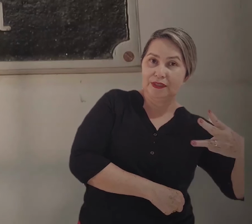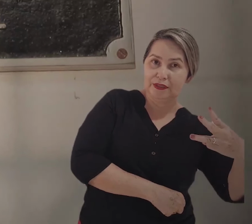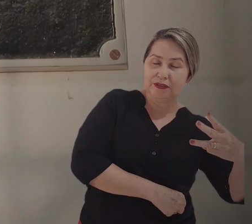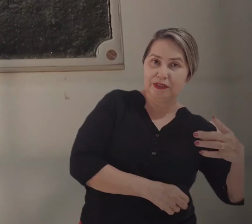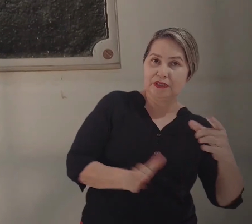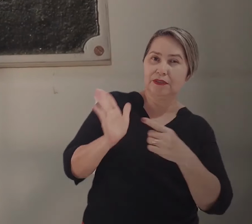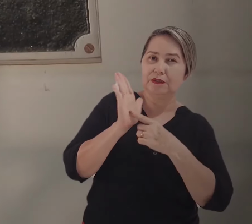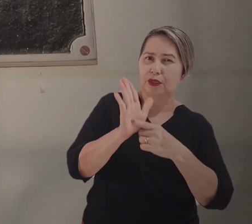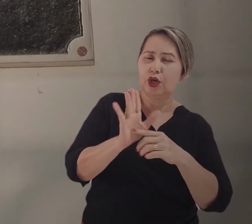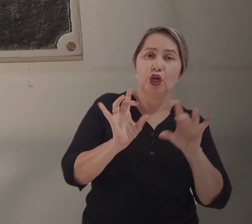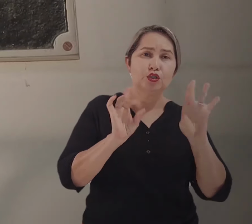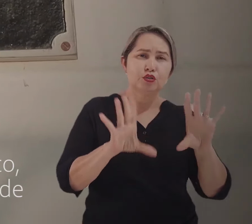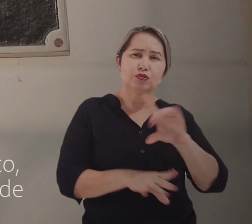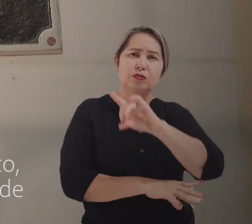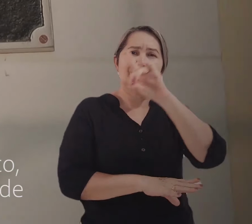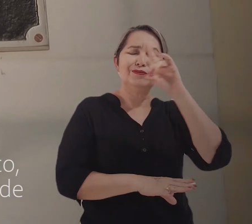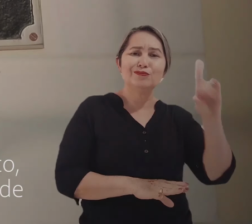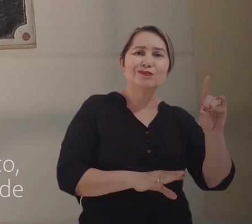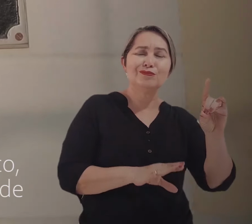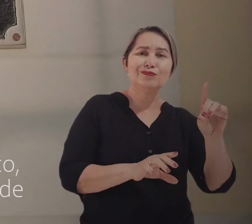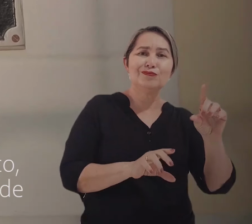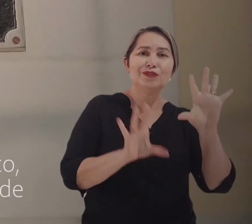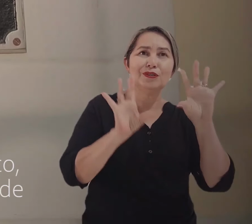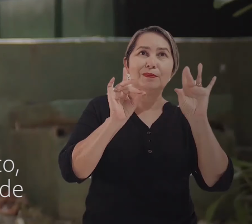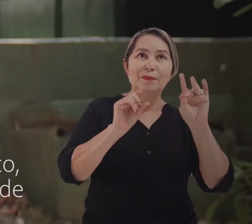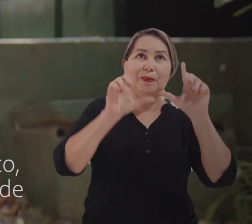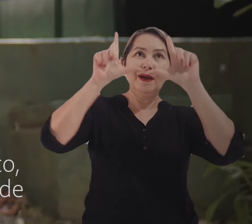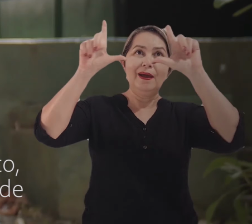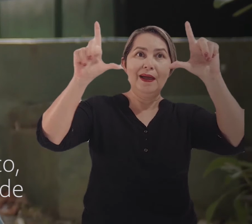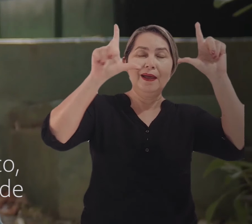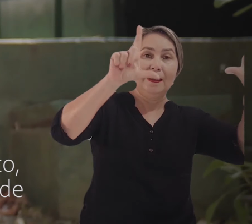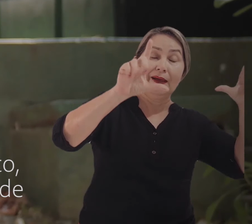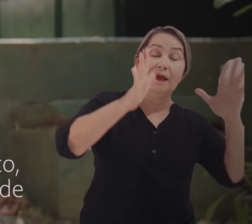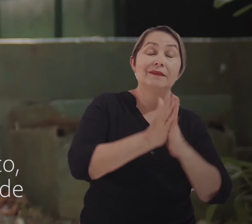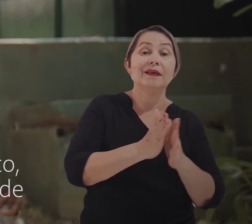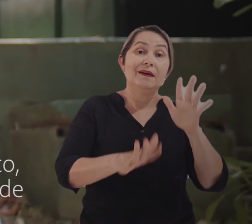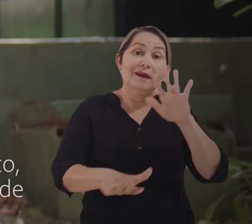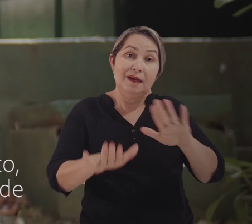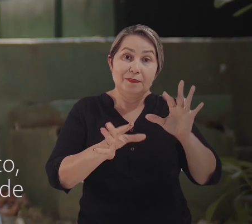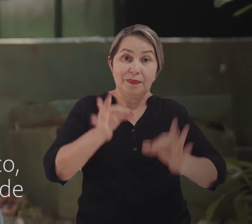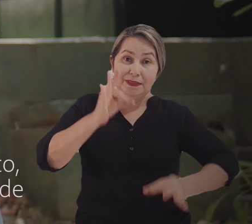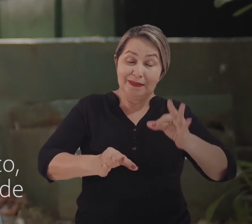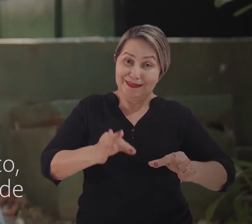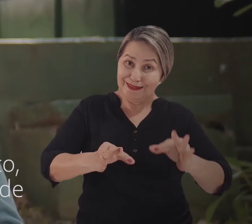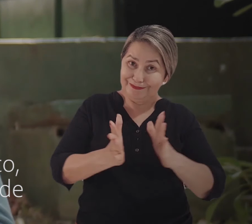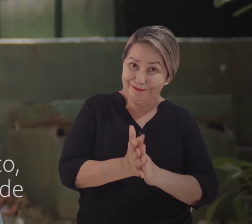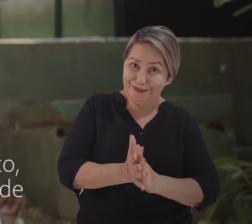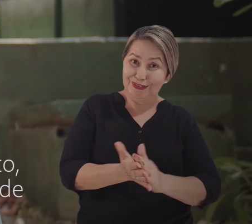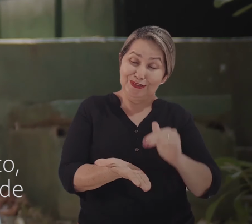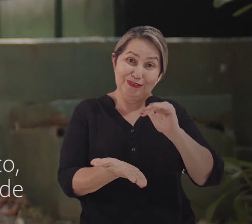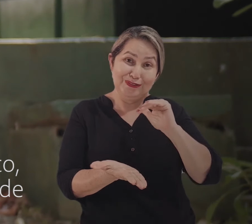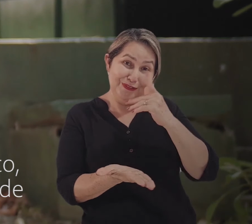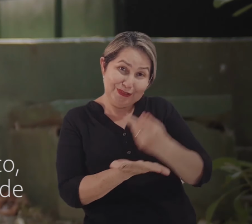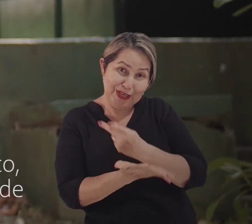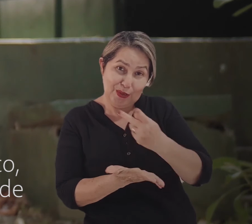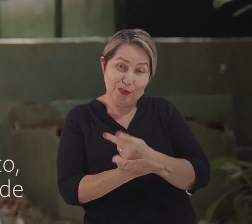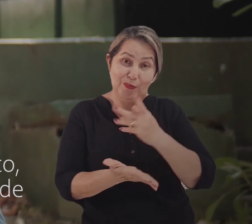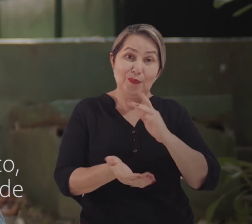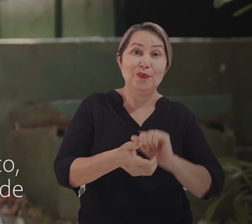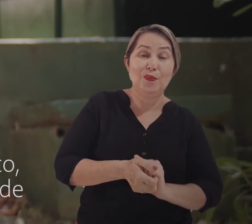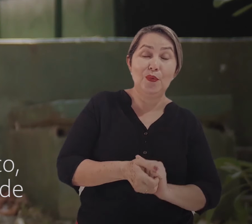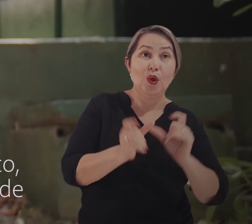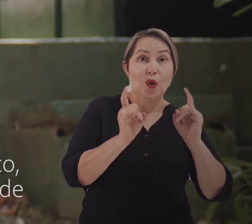de fixação dessas placas. Apesar do procedimento jurídico ter se dado de forma equivocada e de fato esses